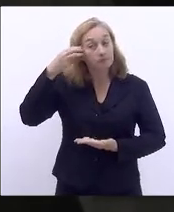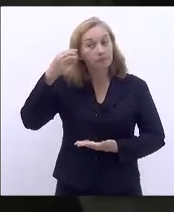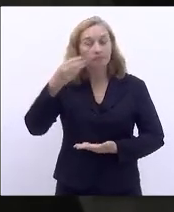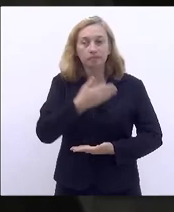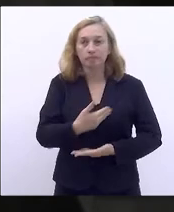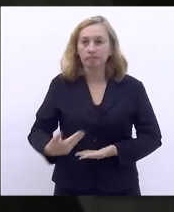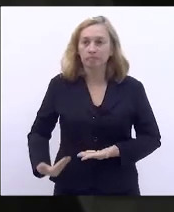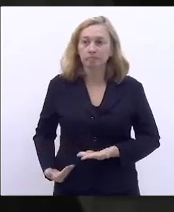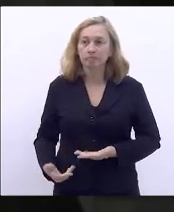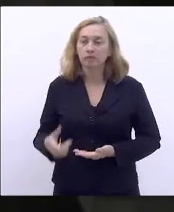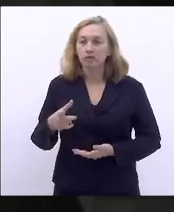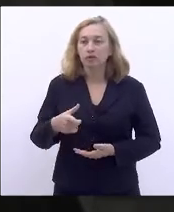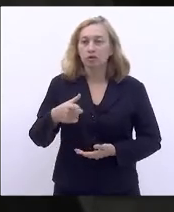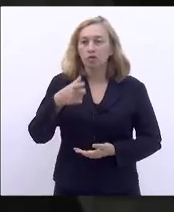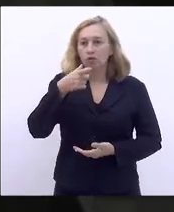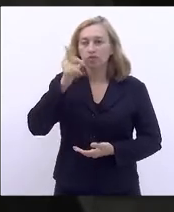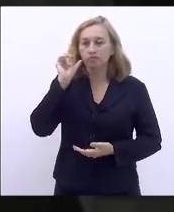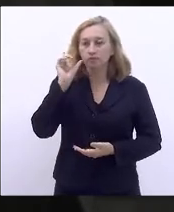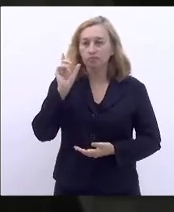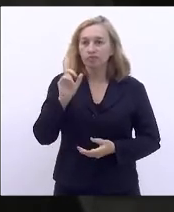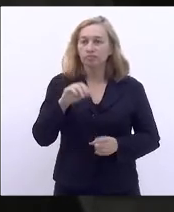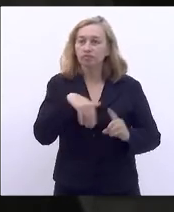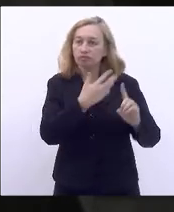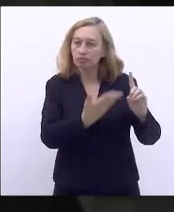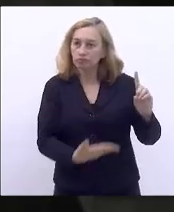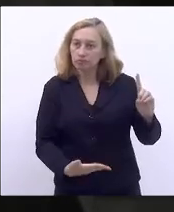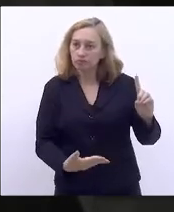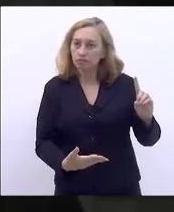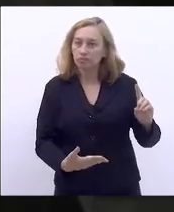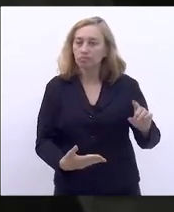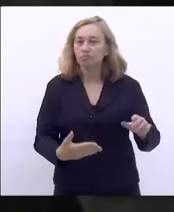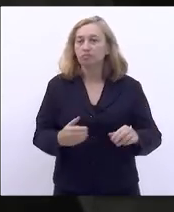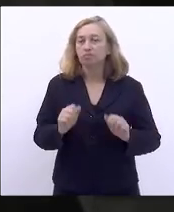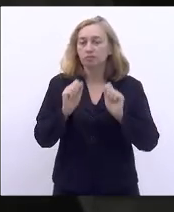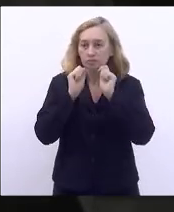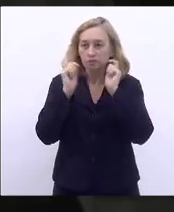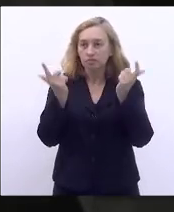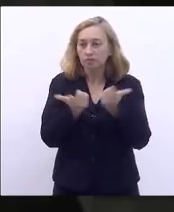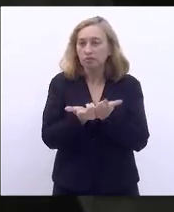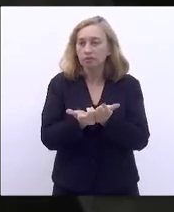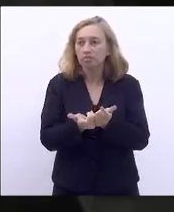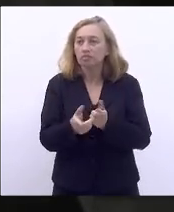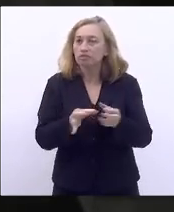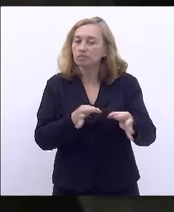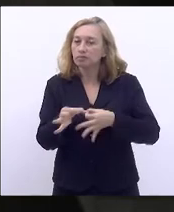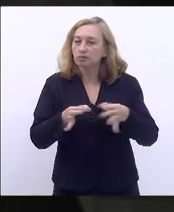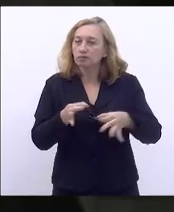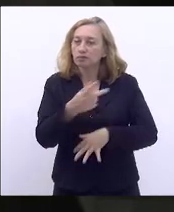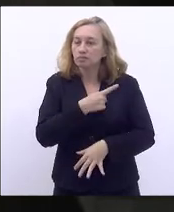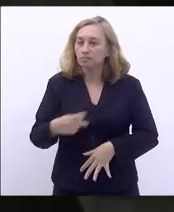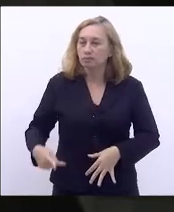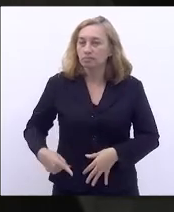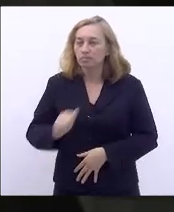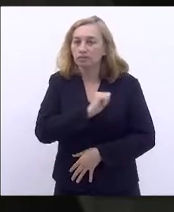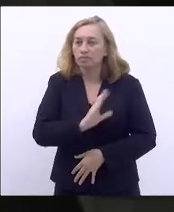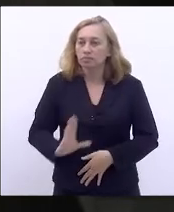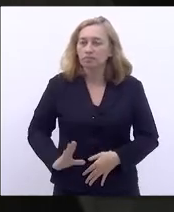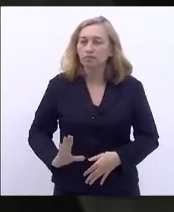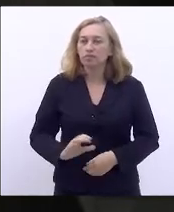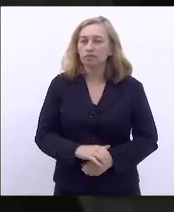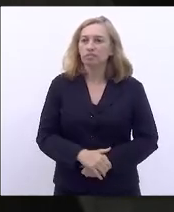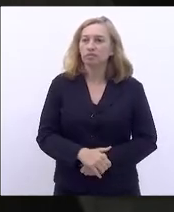inclusive, tivemos aqui uma solenidade na Assembleia Legislativa, organizada pelo presidente André Siciliano,